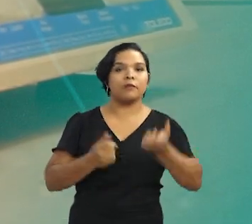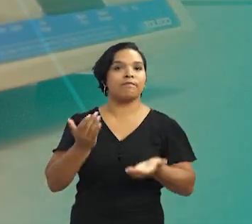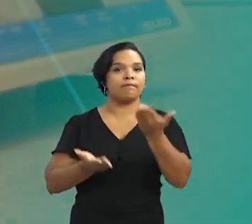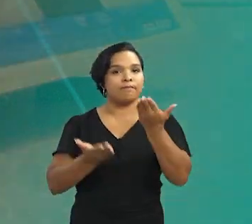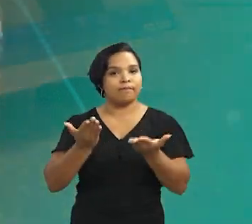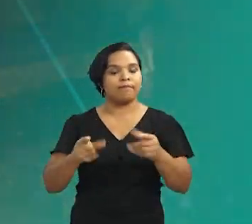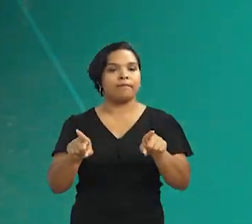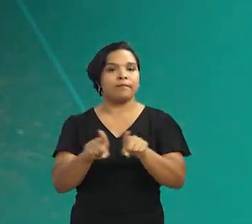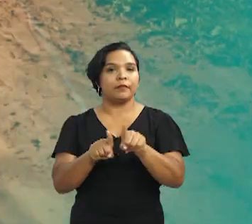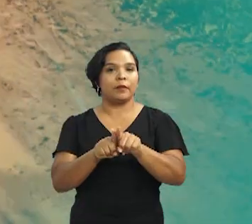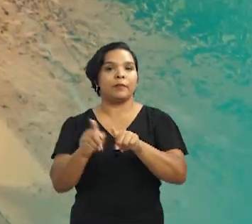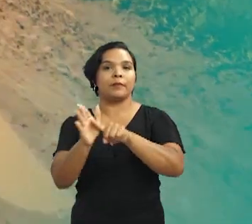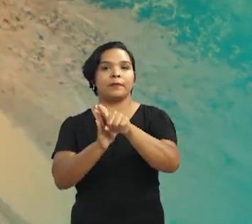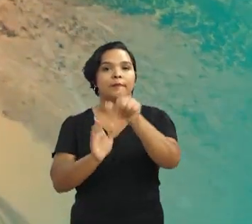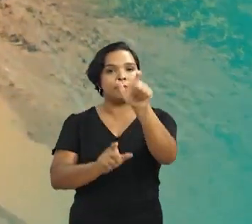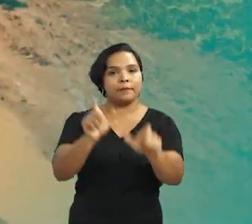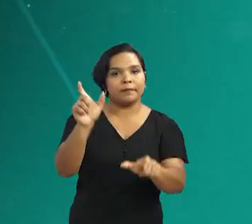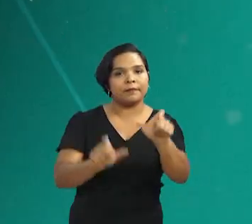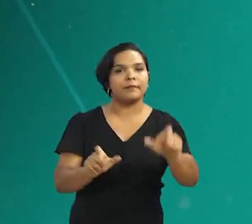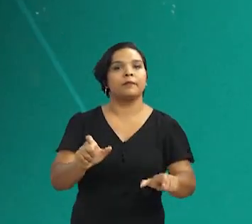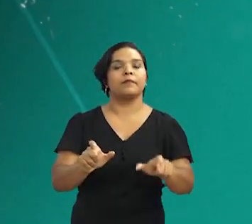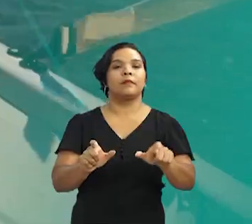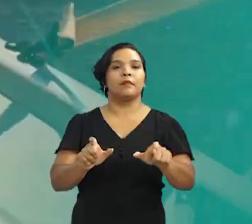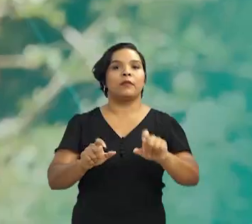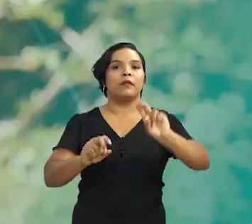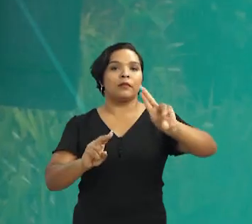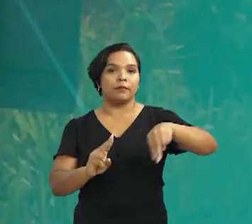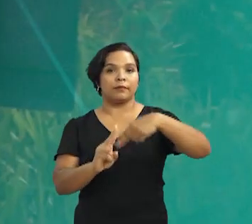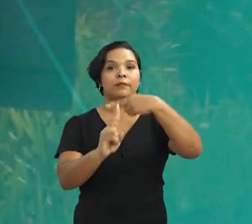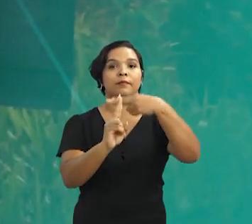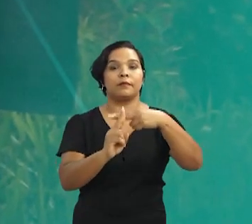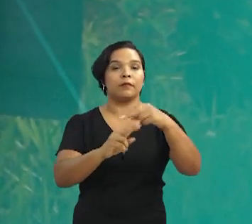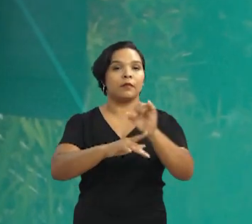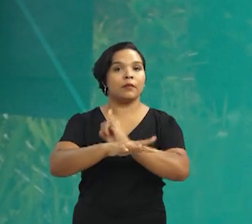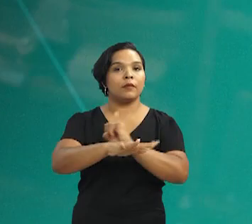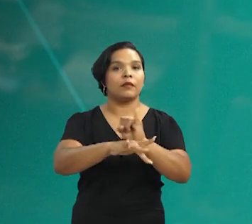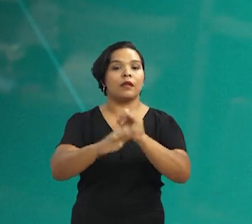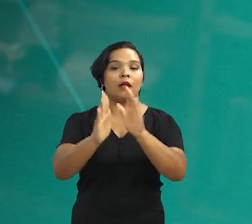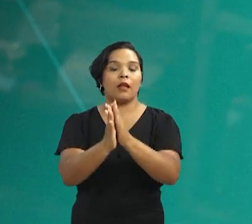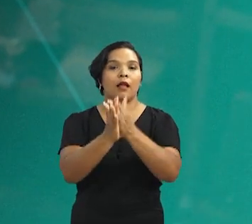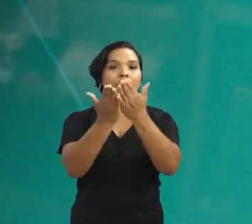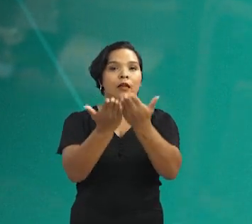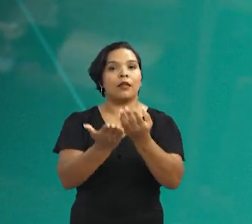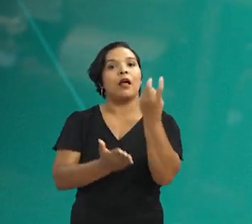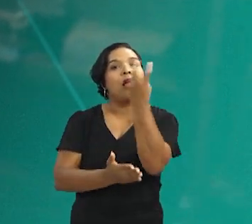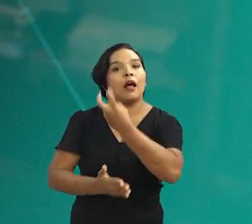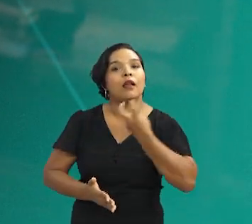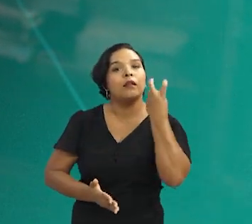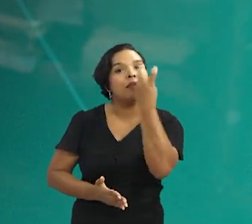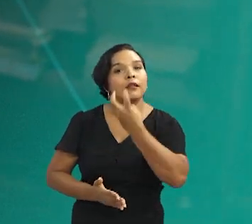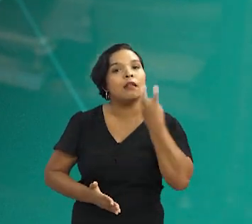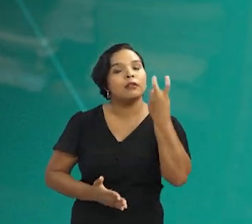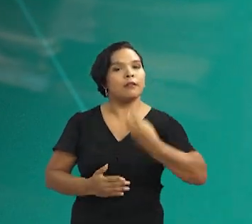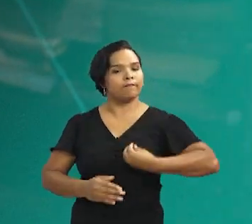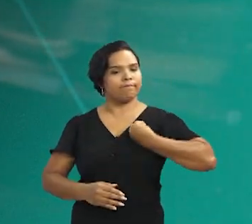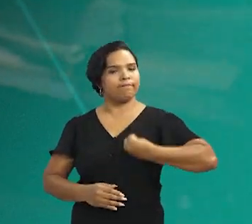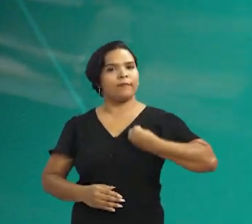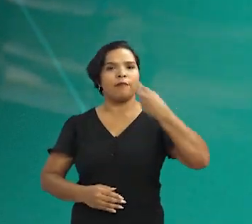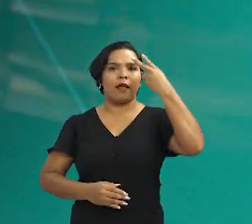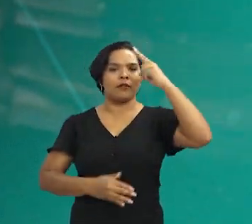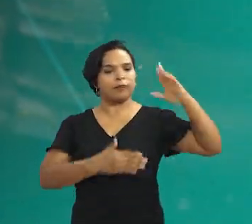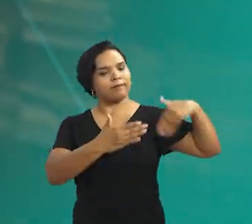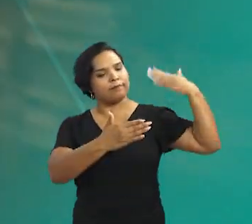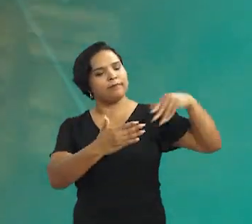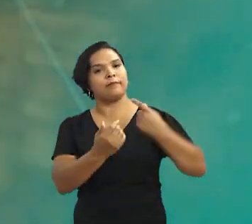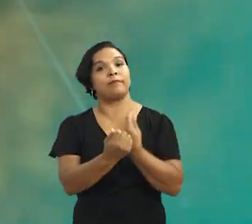geral. Pesquisadora da Universidade de Santa Cruz, campus de Ilhéus, elabora cartilha a partir da oralidade para manter viva a